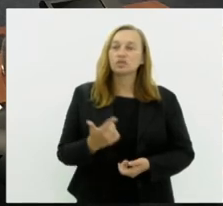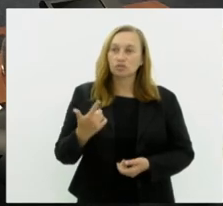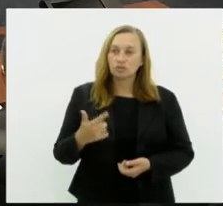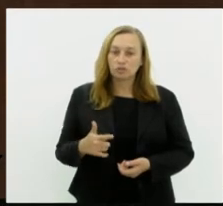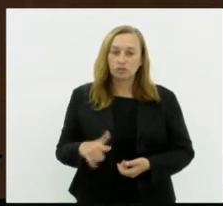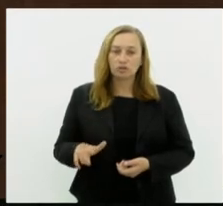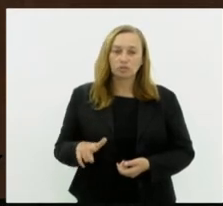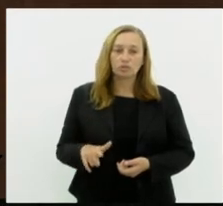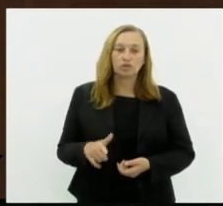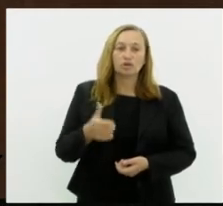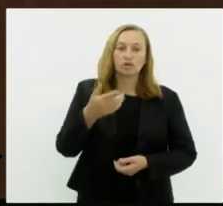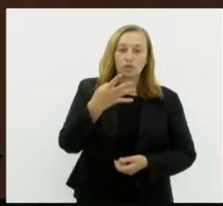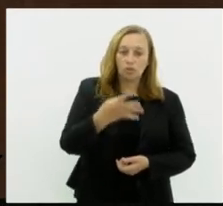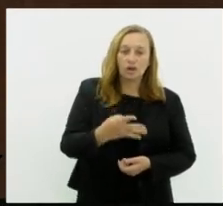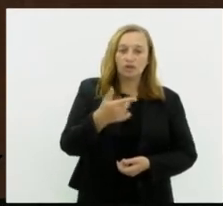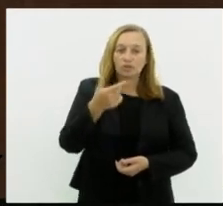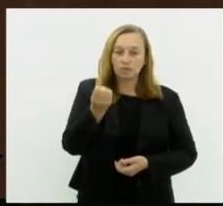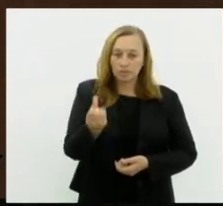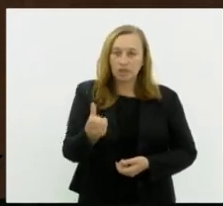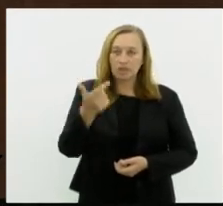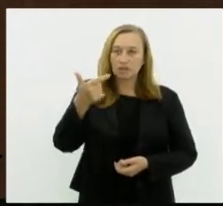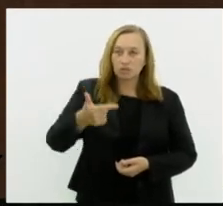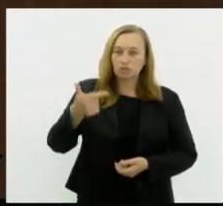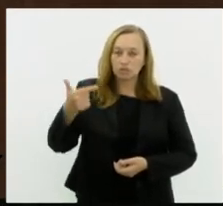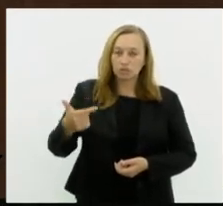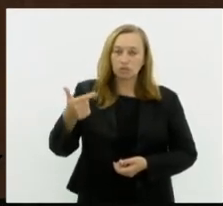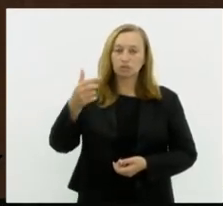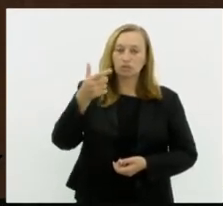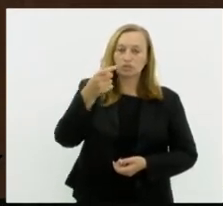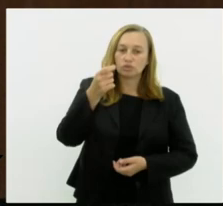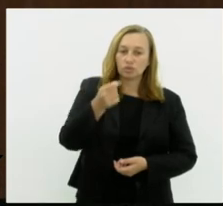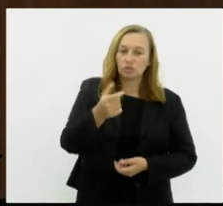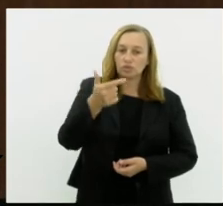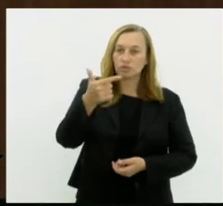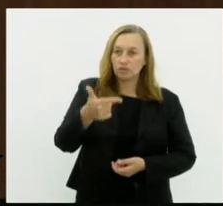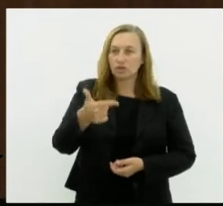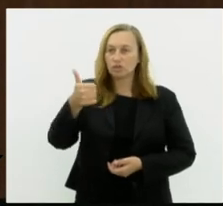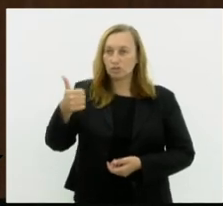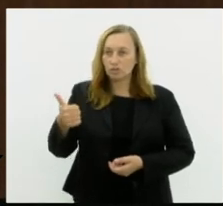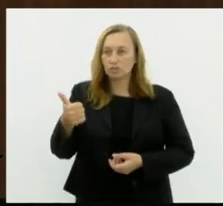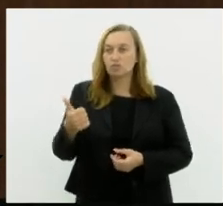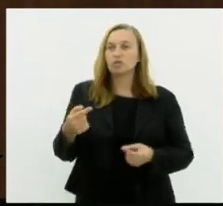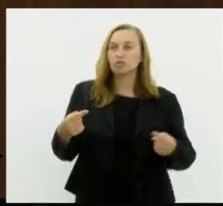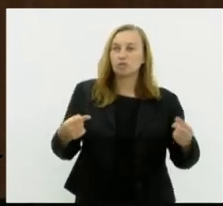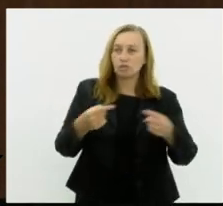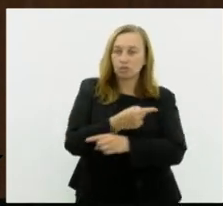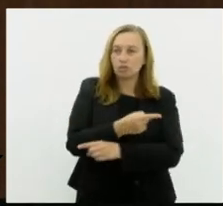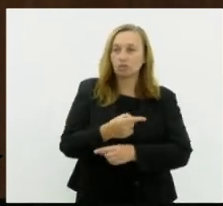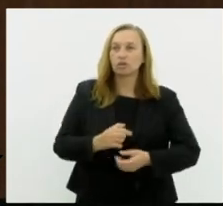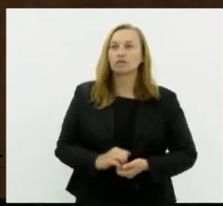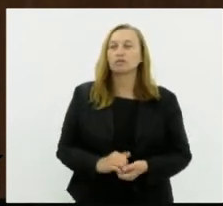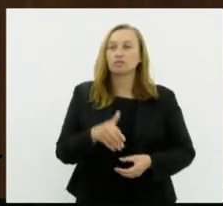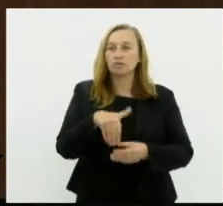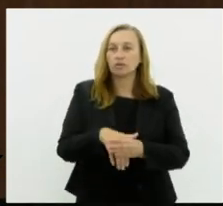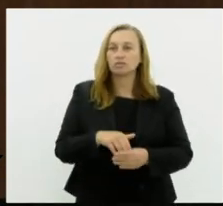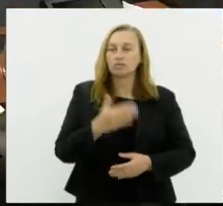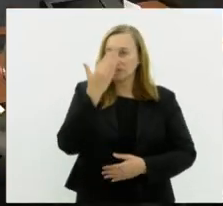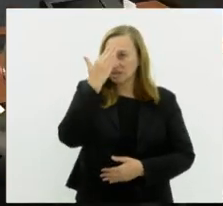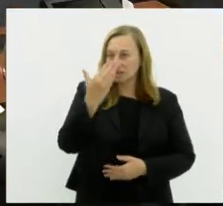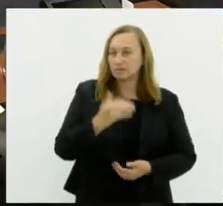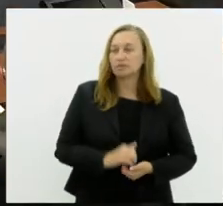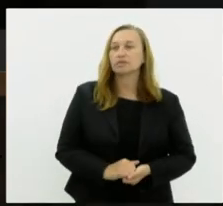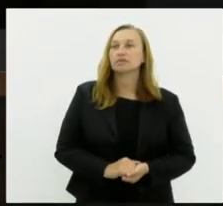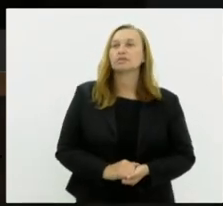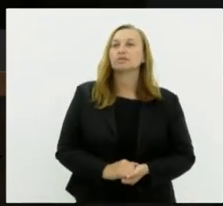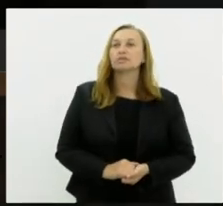Deixar consignado meu voto contrário. Voto contrário. Ao PL 4622 de 2021. Muito obrigado.